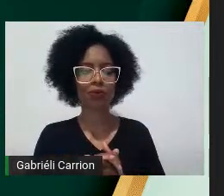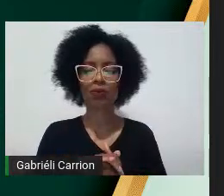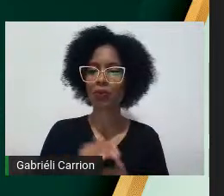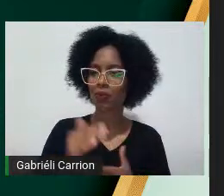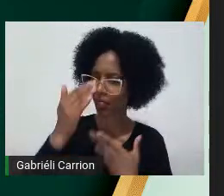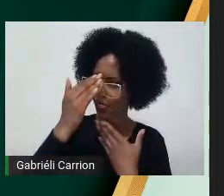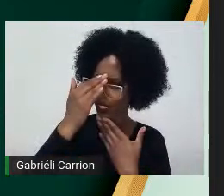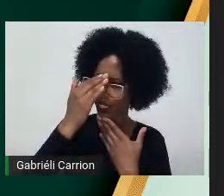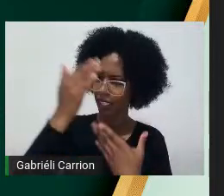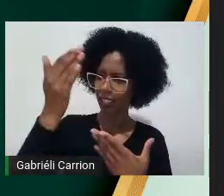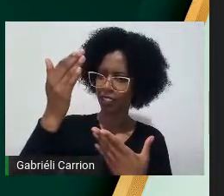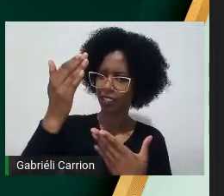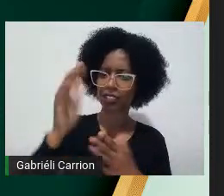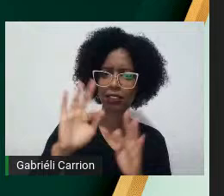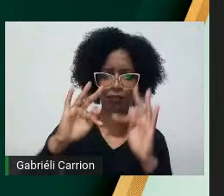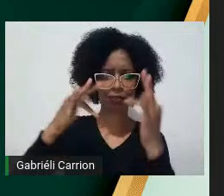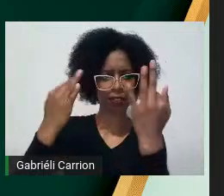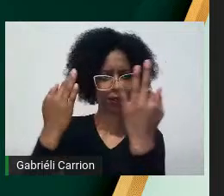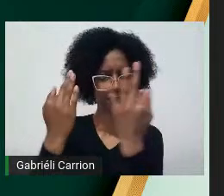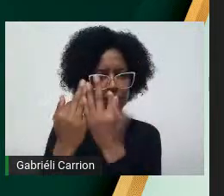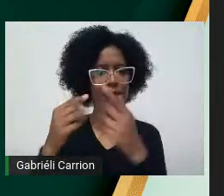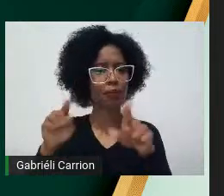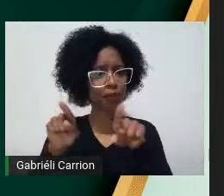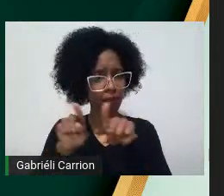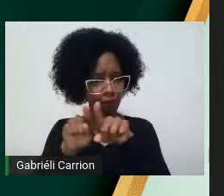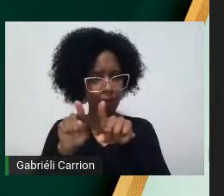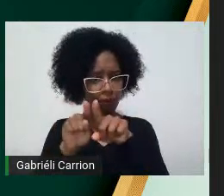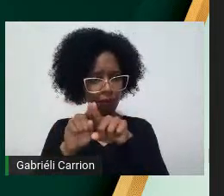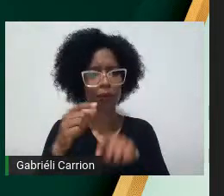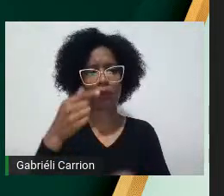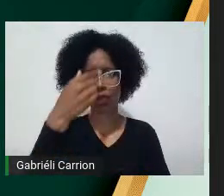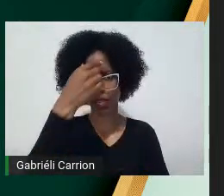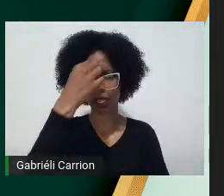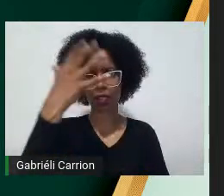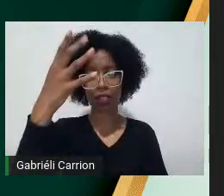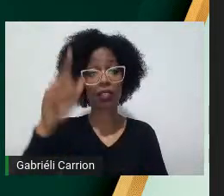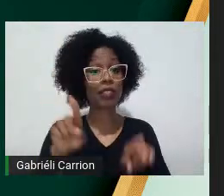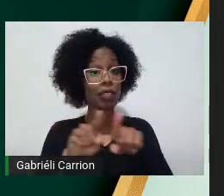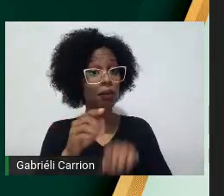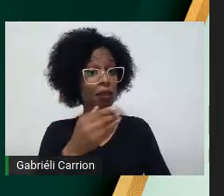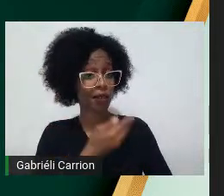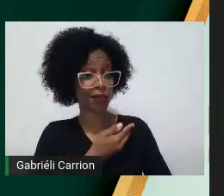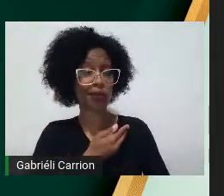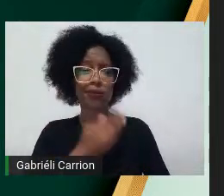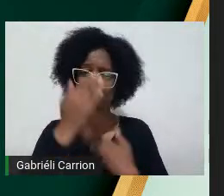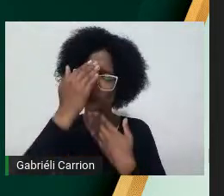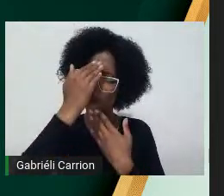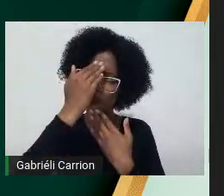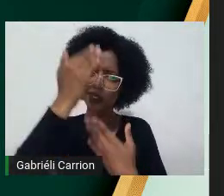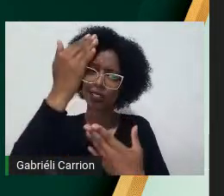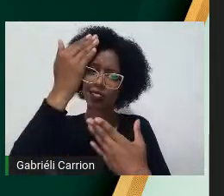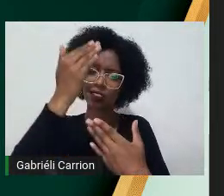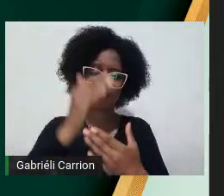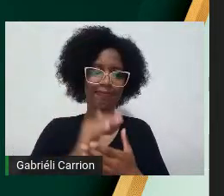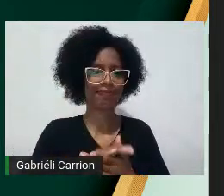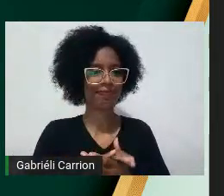muito obrigado, agradeço a minha família, agradeço a Unipampa, aos meus amigos, muito obrigado.